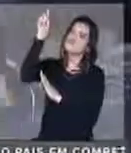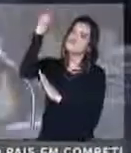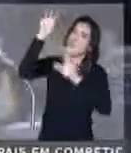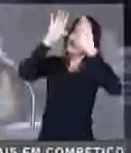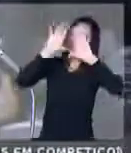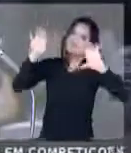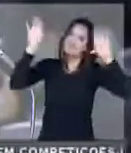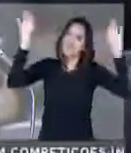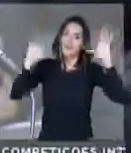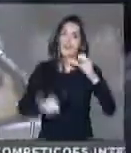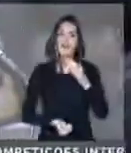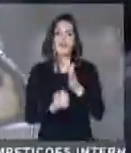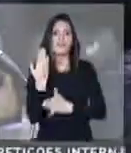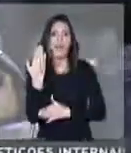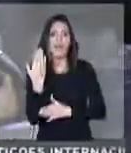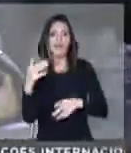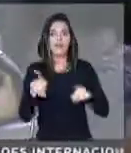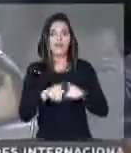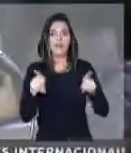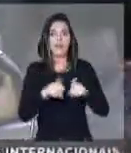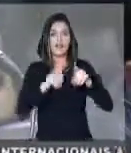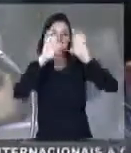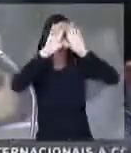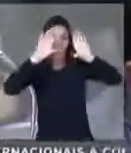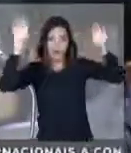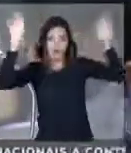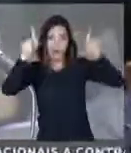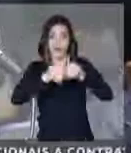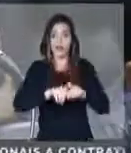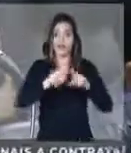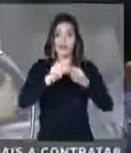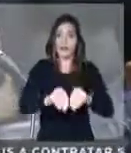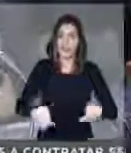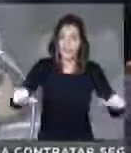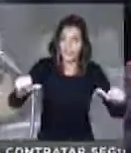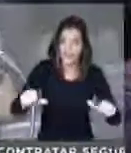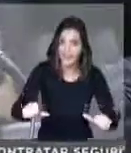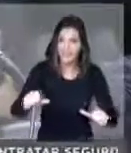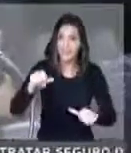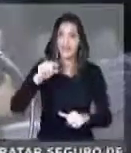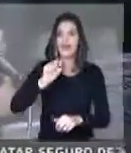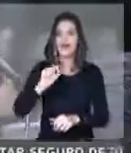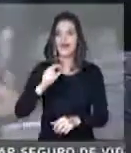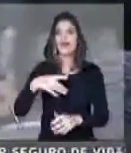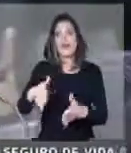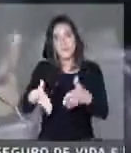no hardware, mas também no software. Então, senhor presidente, eu gostaria de fazer esse apelo a todos os colegas. Muito obrigado.